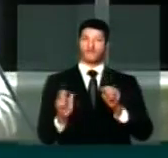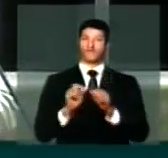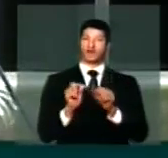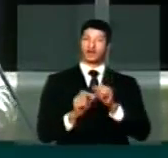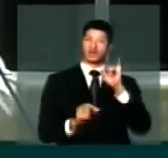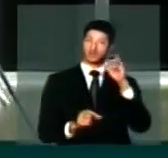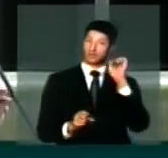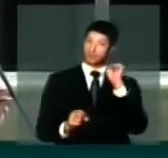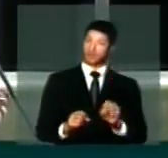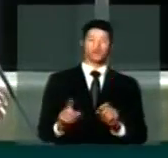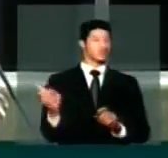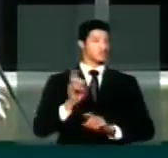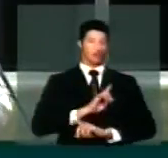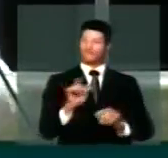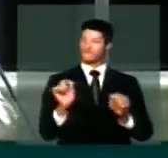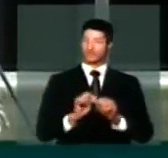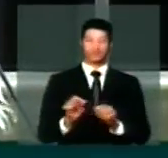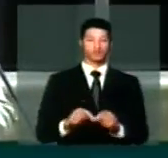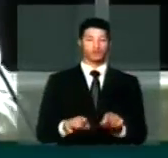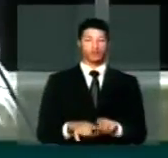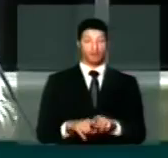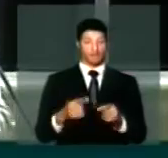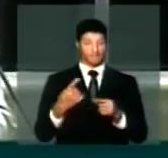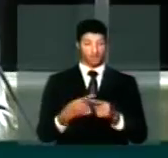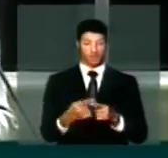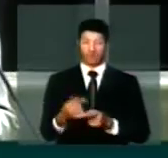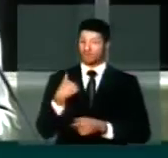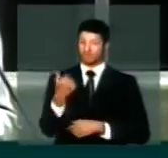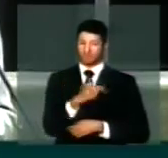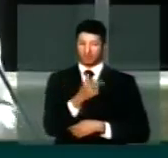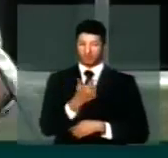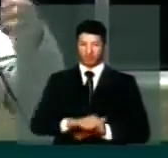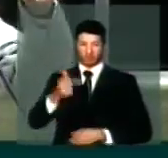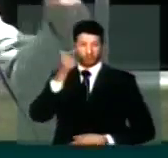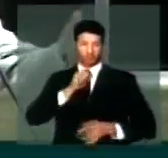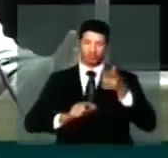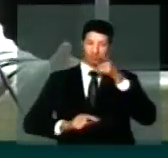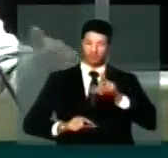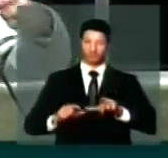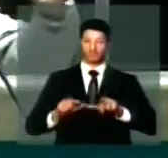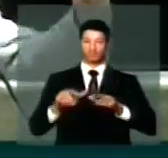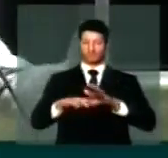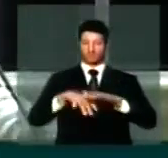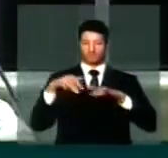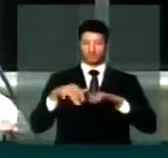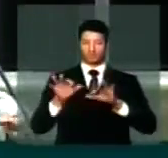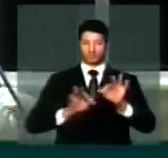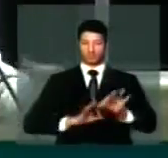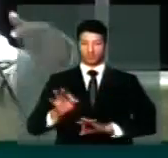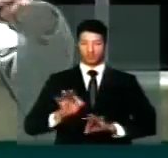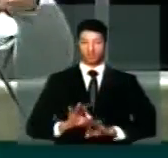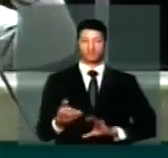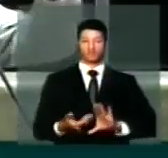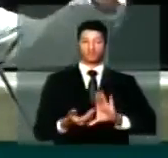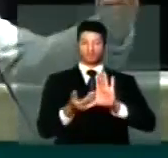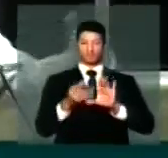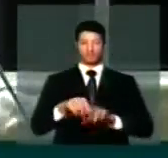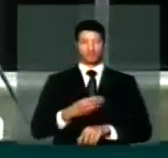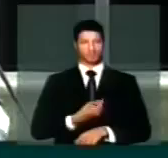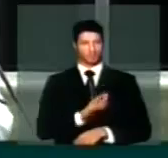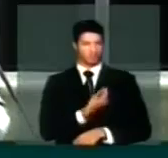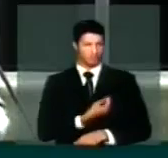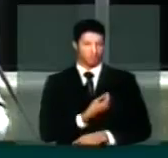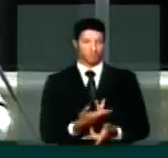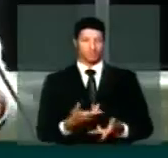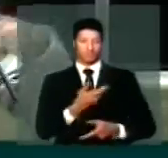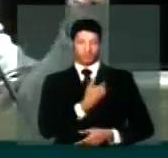se pudesse e não faço também porque não tenho a menor condição. Cargos na estrutura da casa,